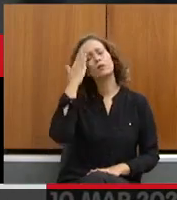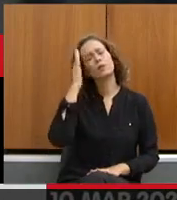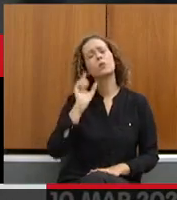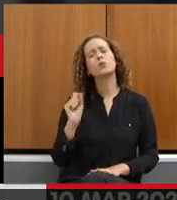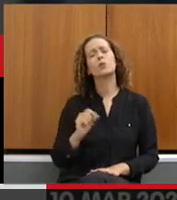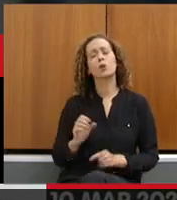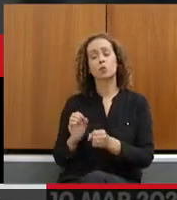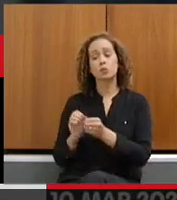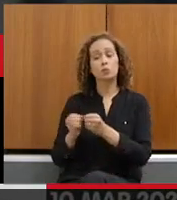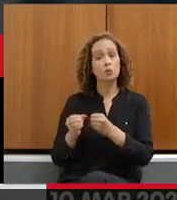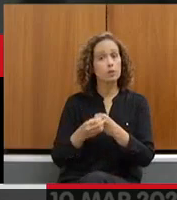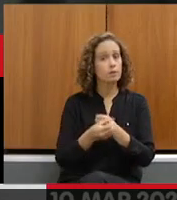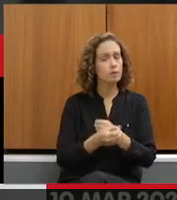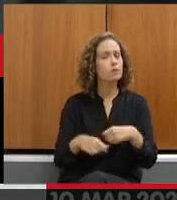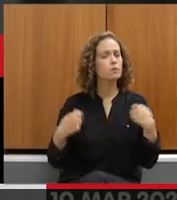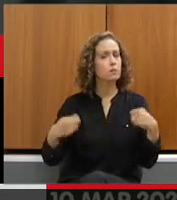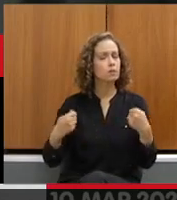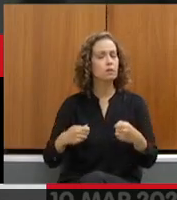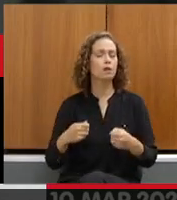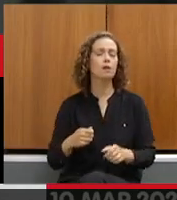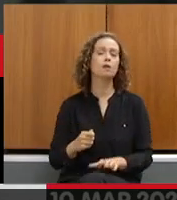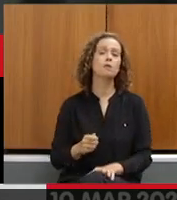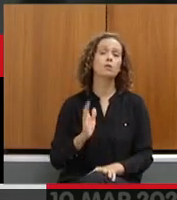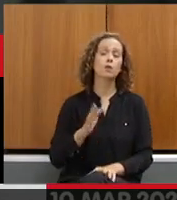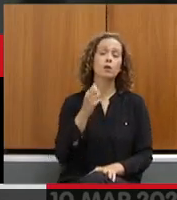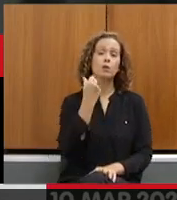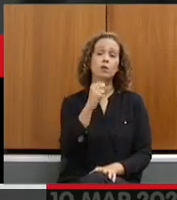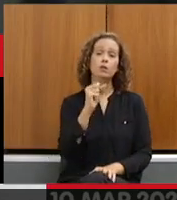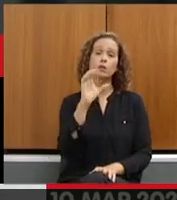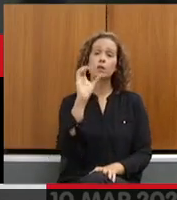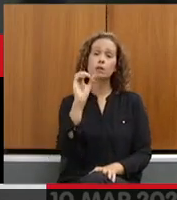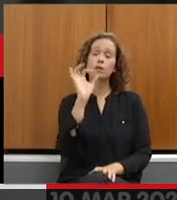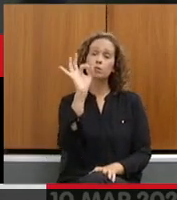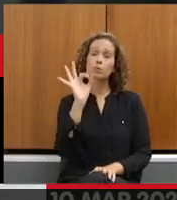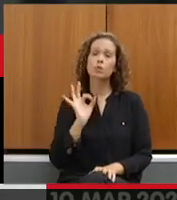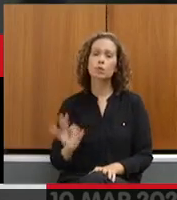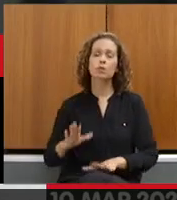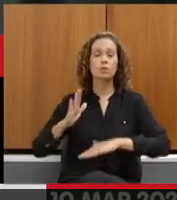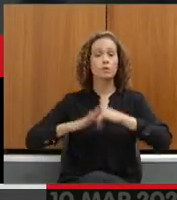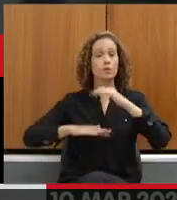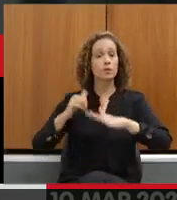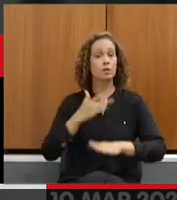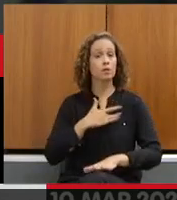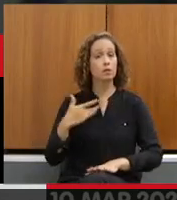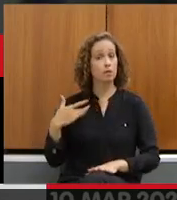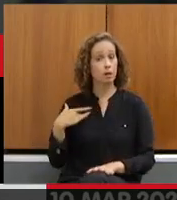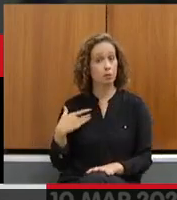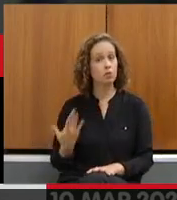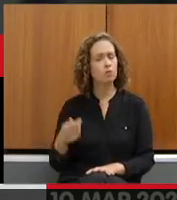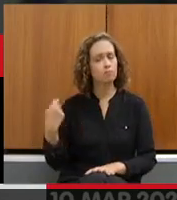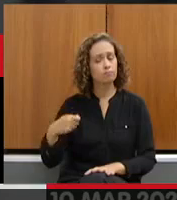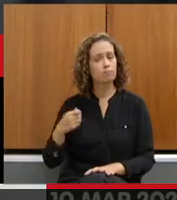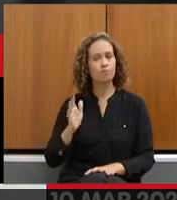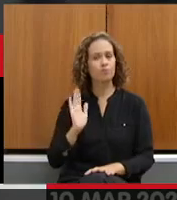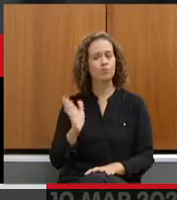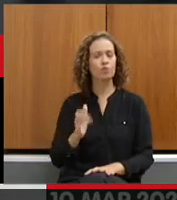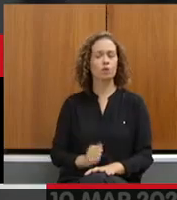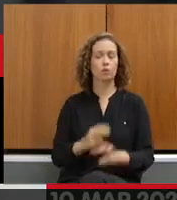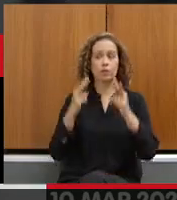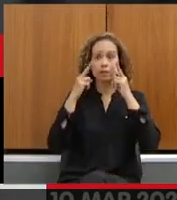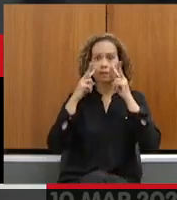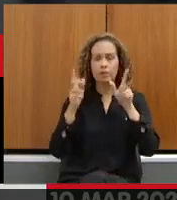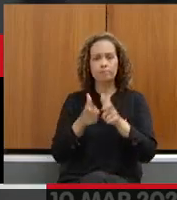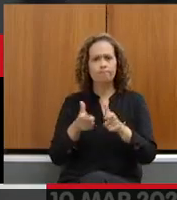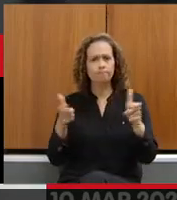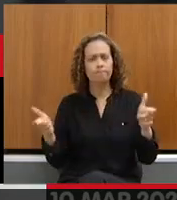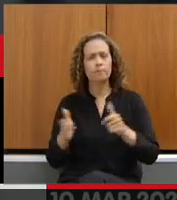municípios deveriam ter vacinado oitenta por cento dos Profissionais de Saúde lá na ponta tô com essa visão Ampla não